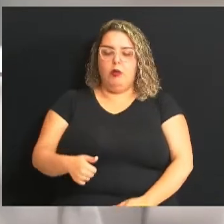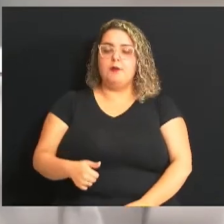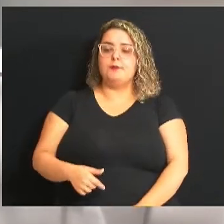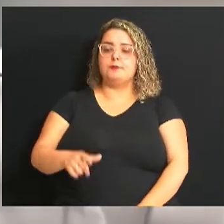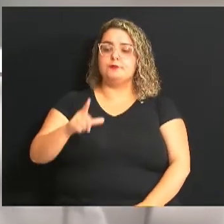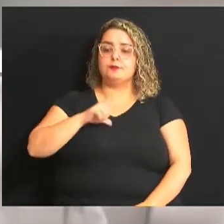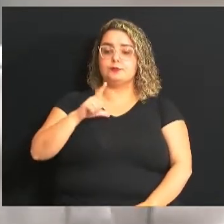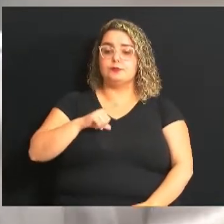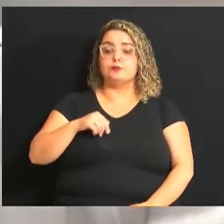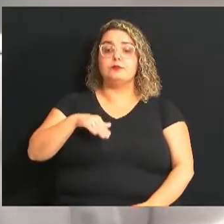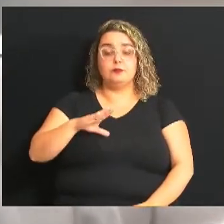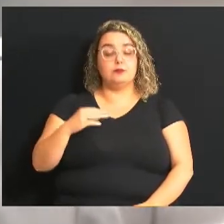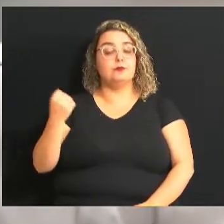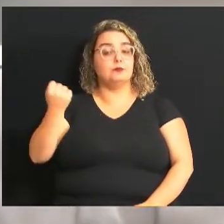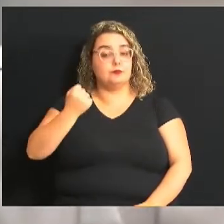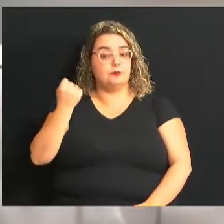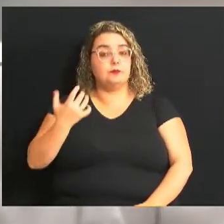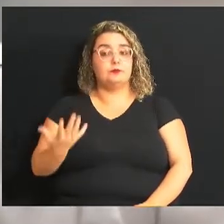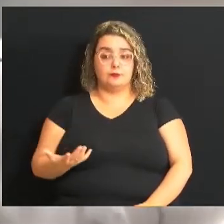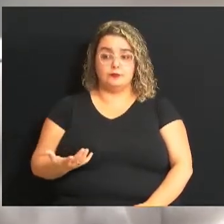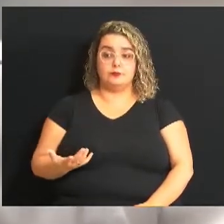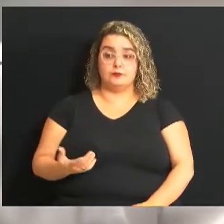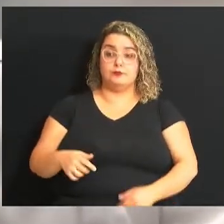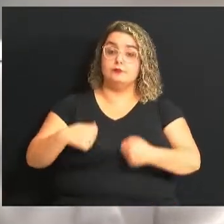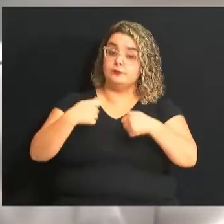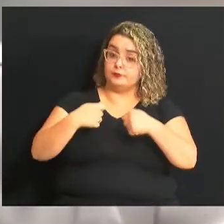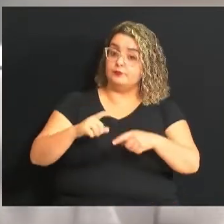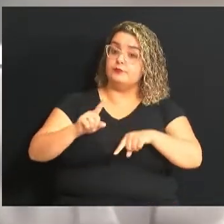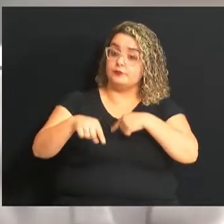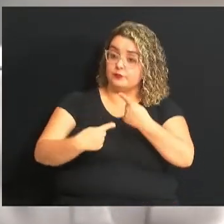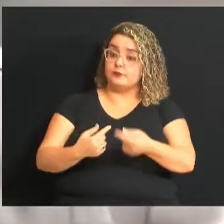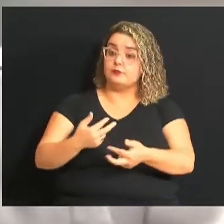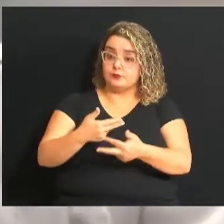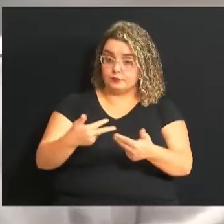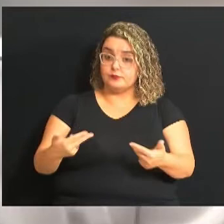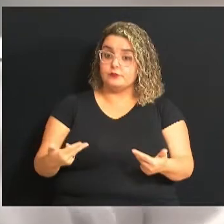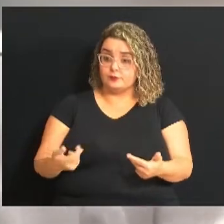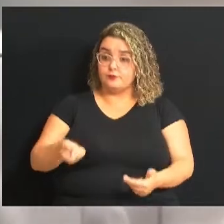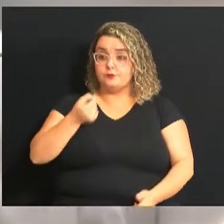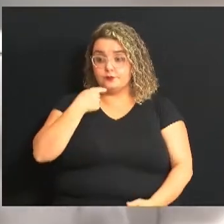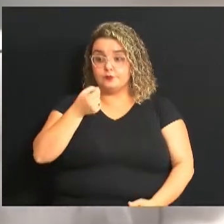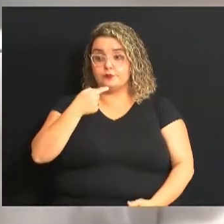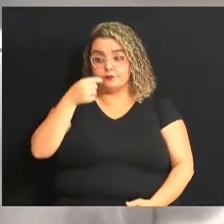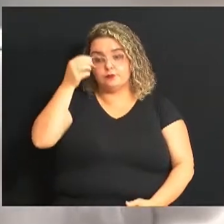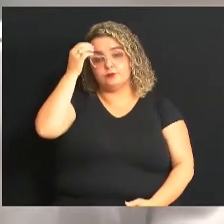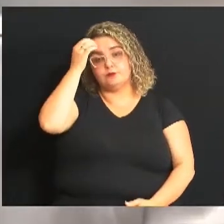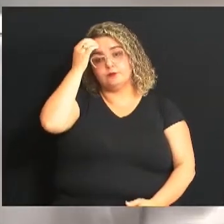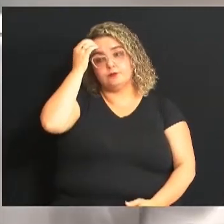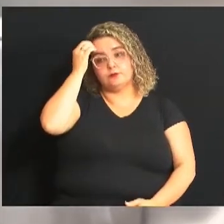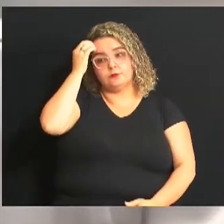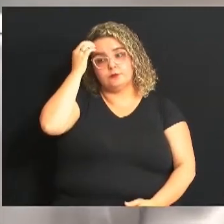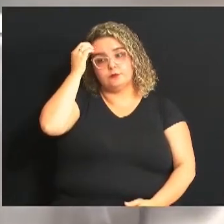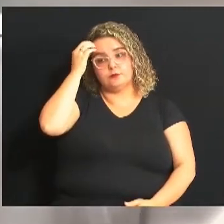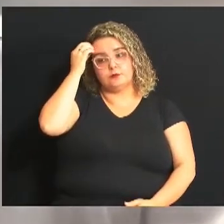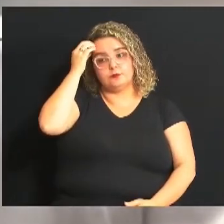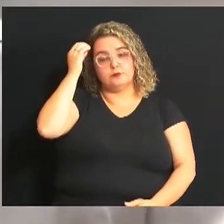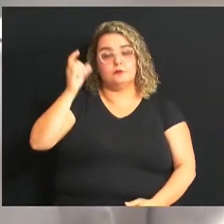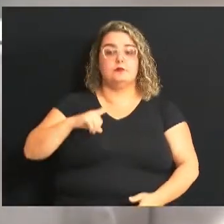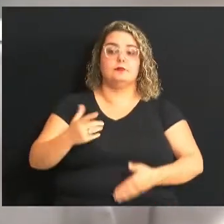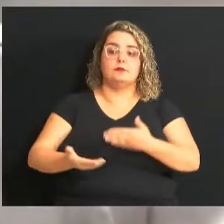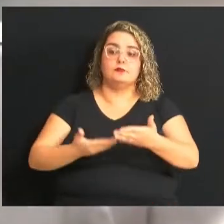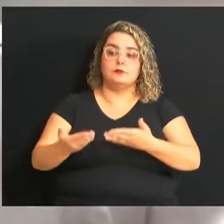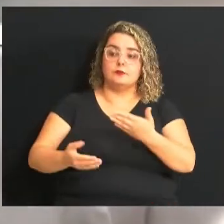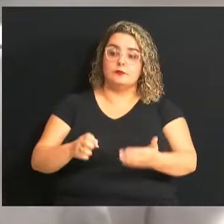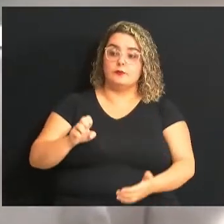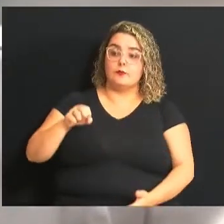mais avançados, onde nós vamos precisar de outros recursos, além dos medicamentos, onde nós temos o tratamento